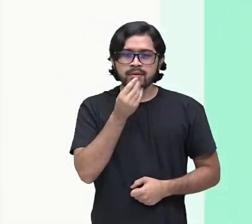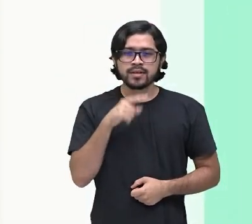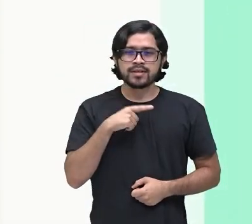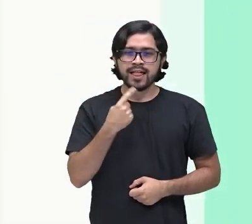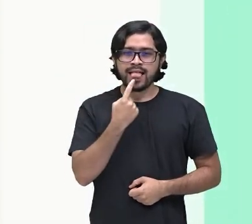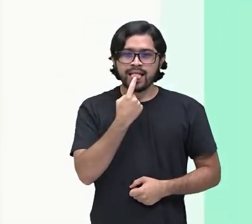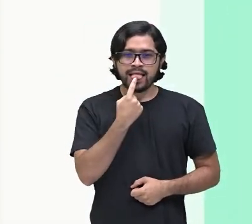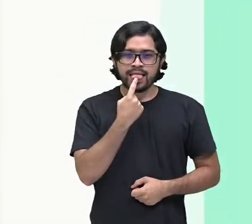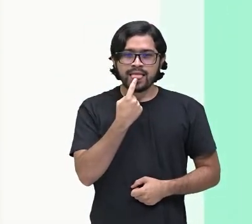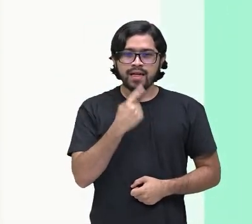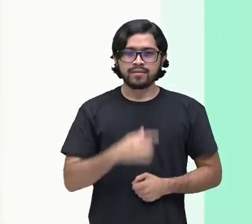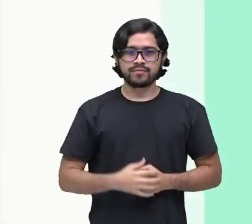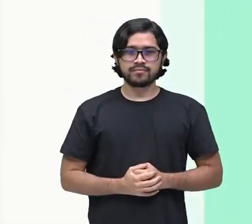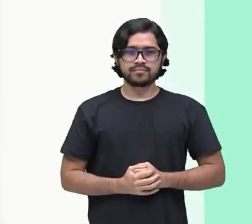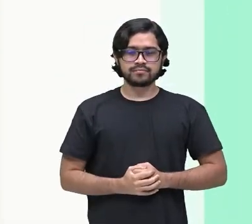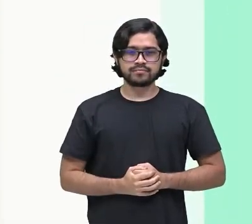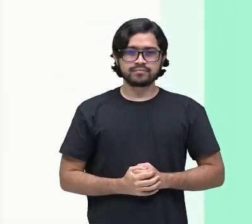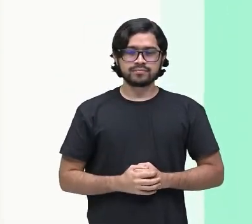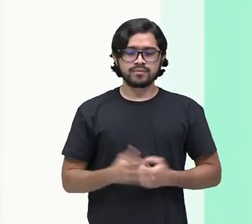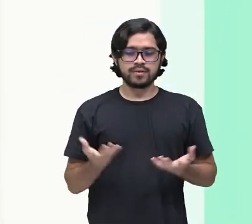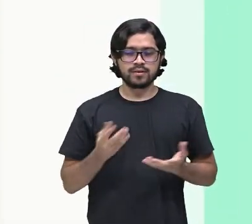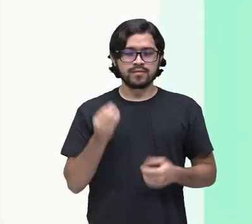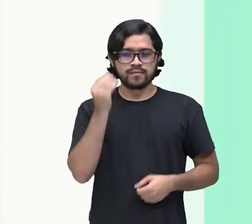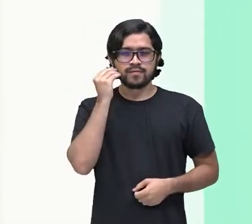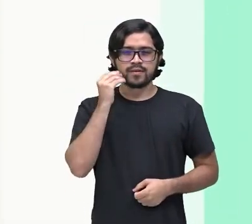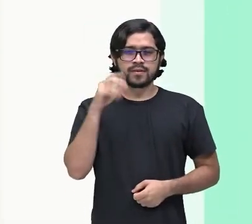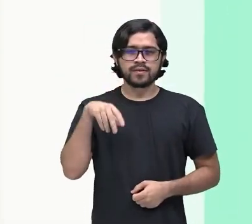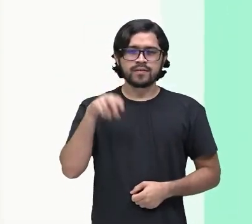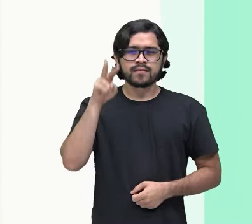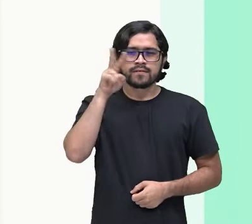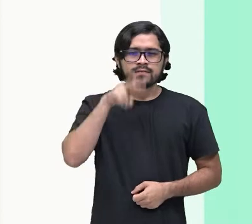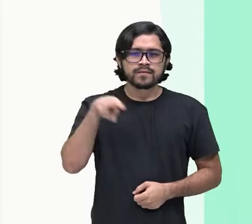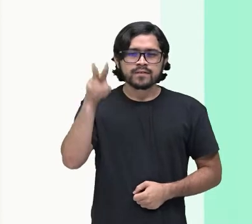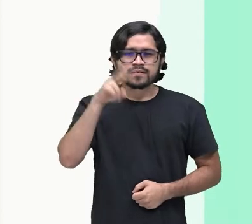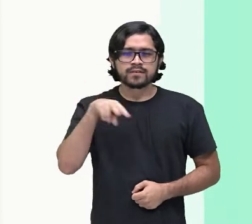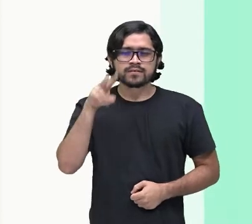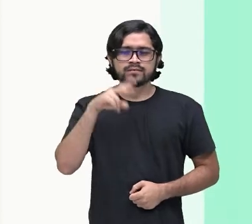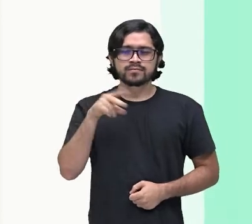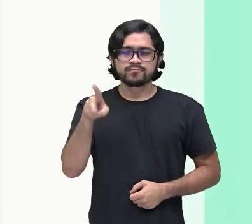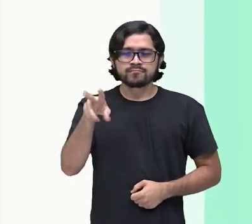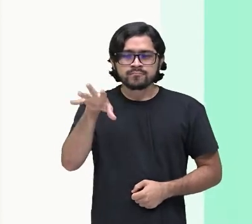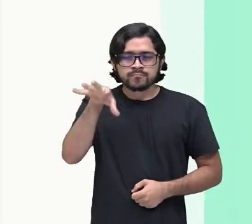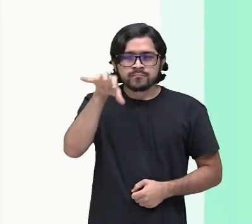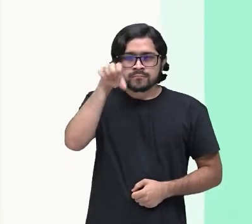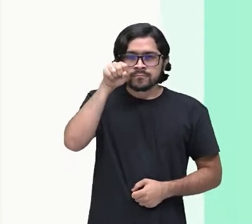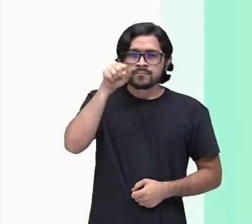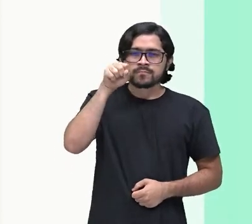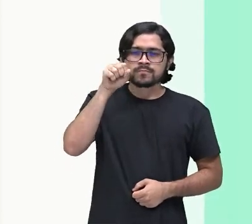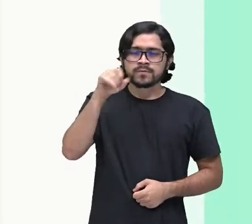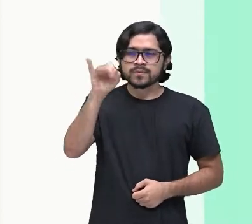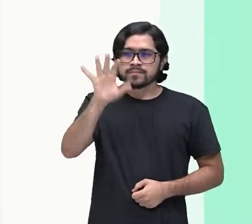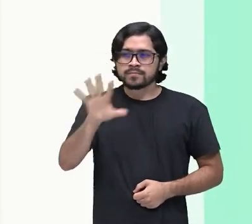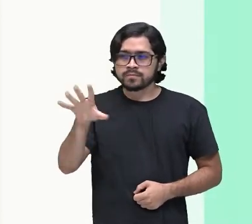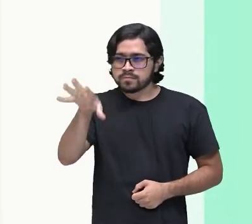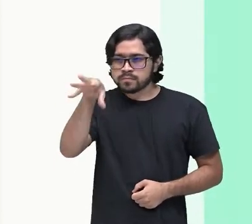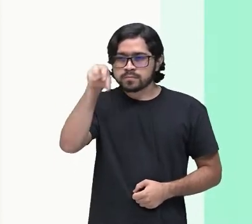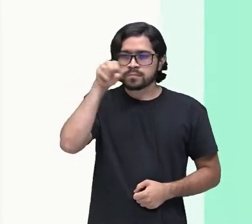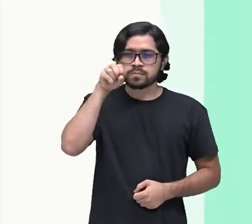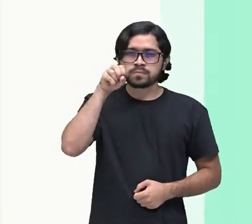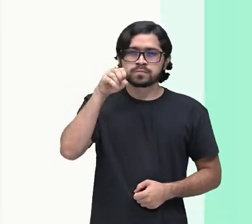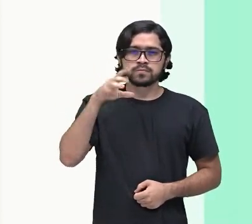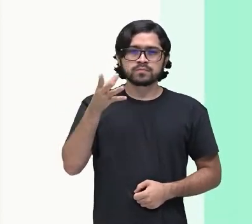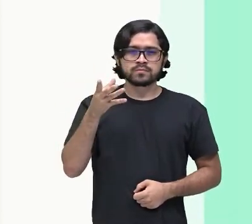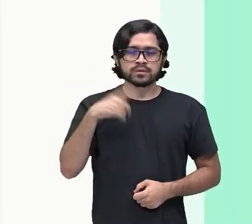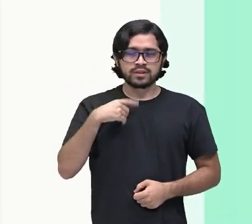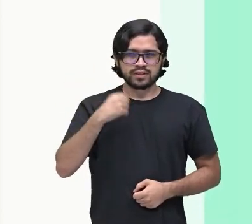um pouquinho sobre a visão, né? Que é esse sentido responsável pela obtenção das nossas imagens. Então, a energia luminosa, que é